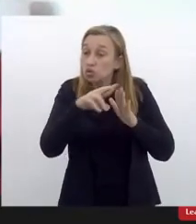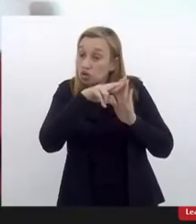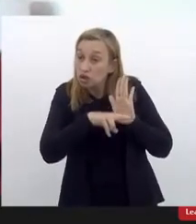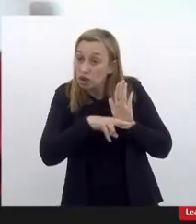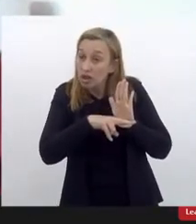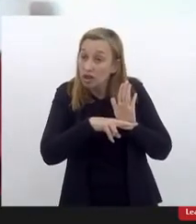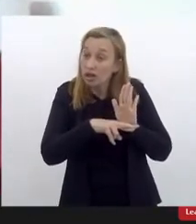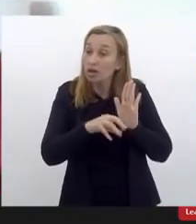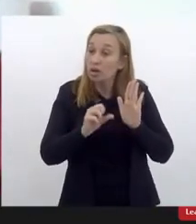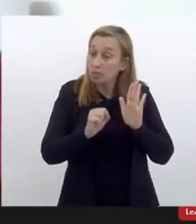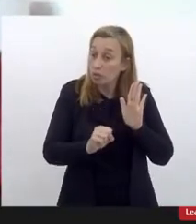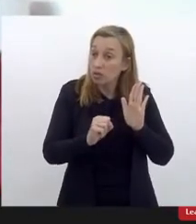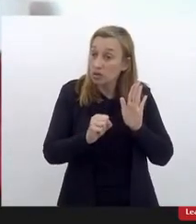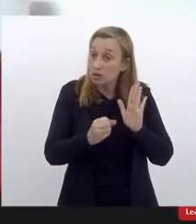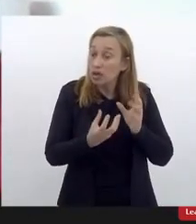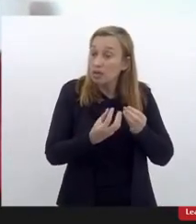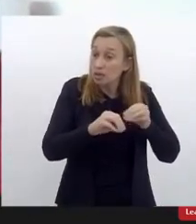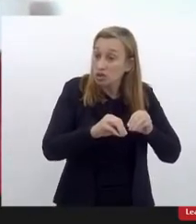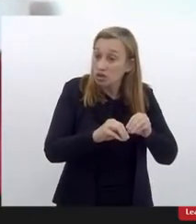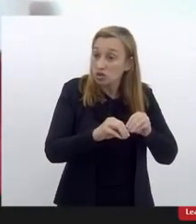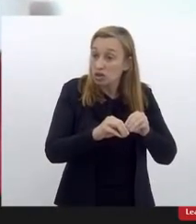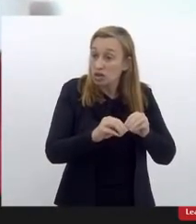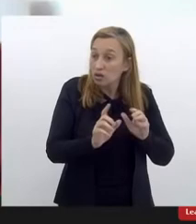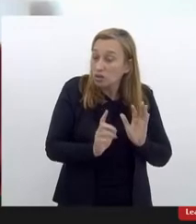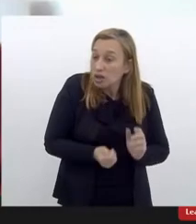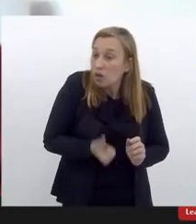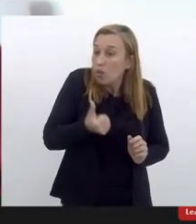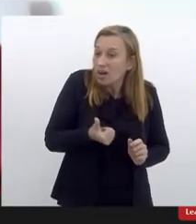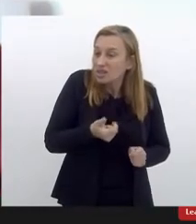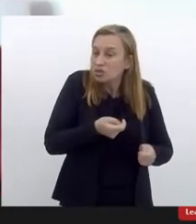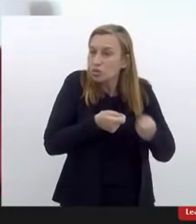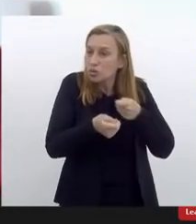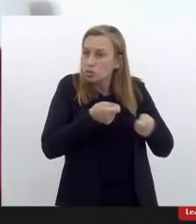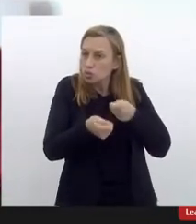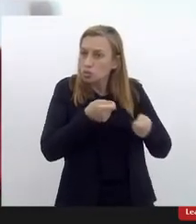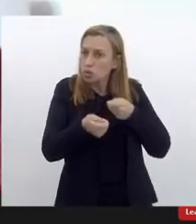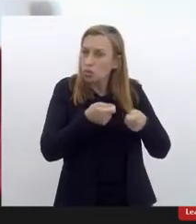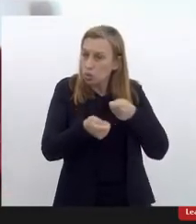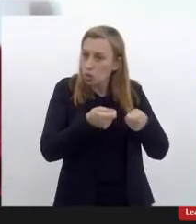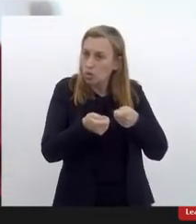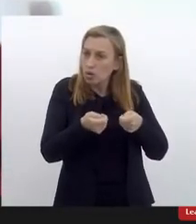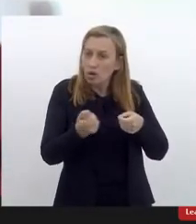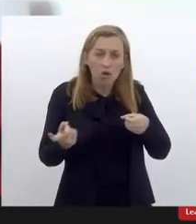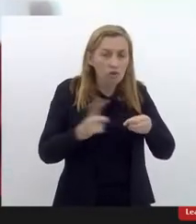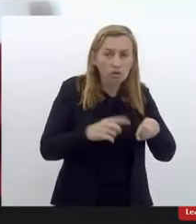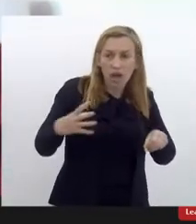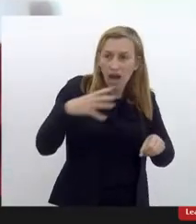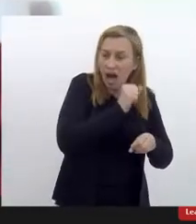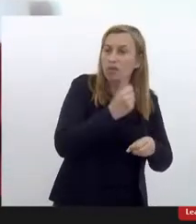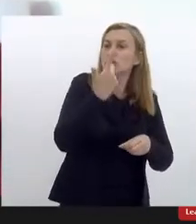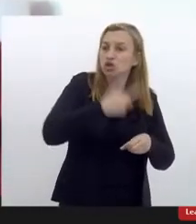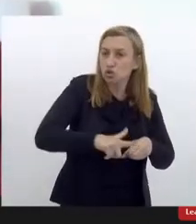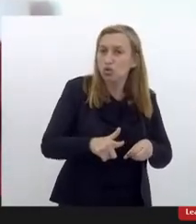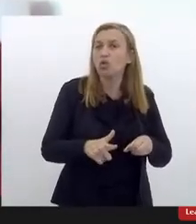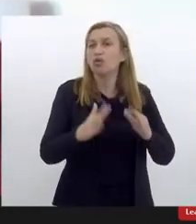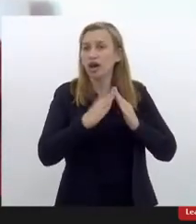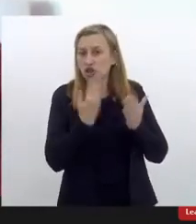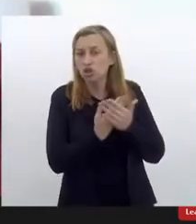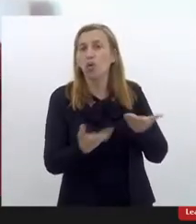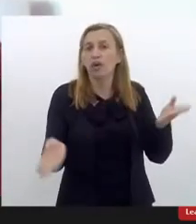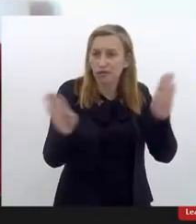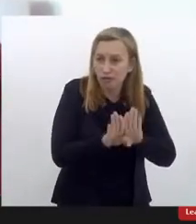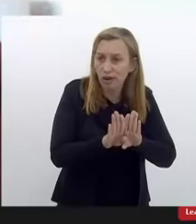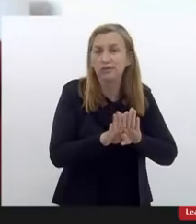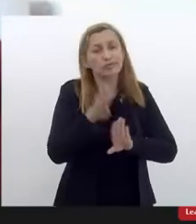na pandemia, justamente quando a gente já está com ela quase sob controle, sejam tomadas de uma vez só, e mais uma vez a escola que era colocada